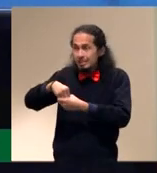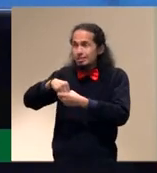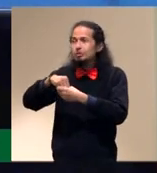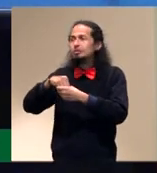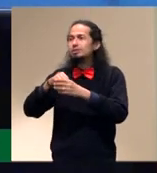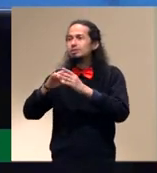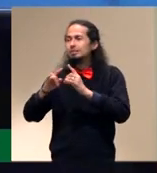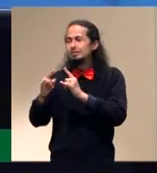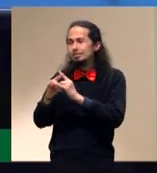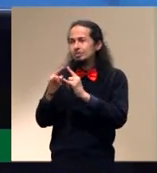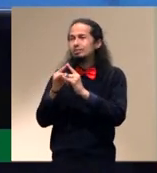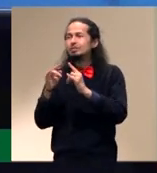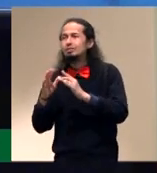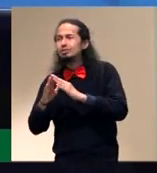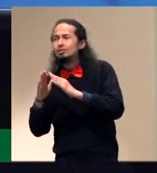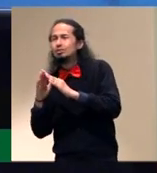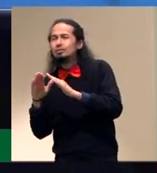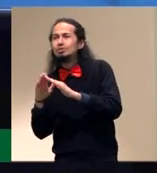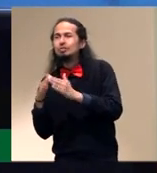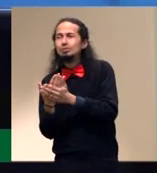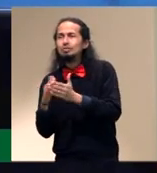a essa especificidade.